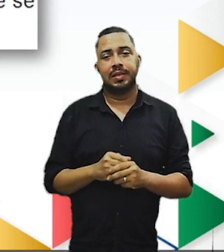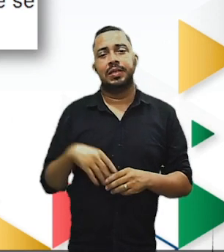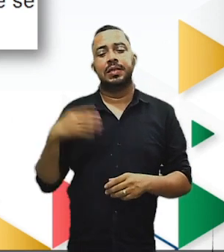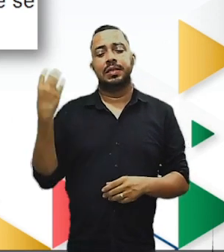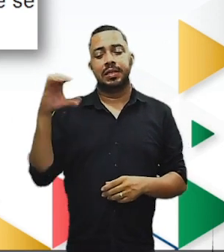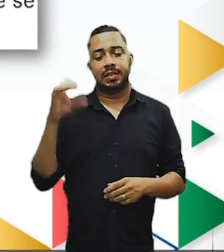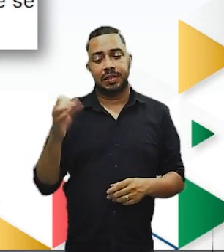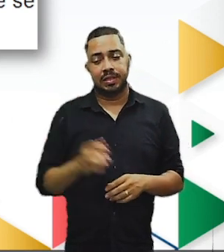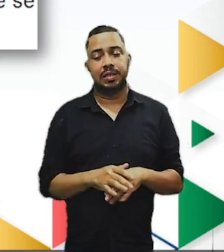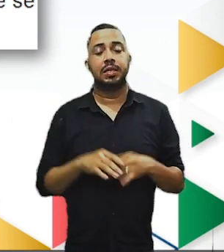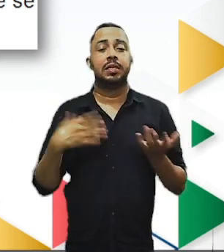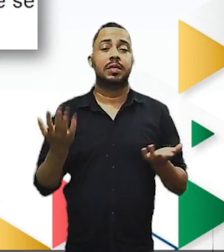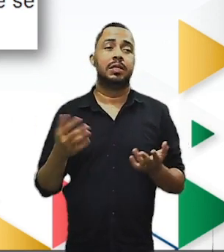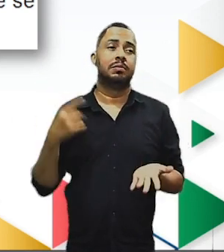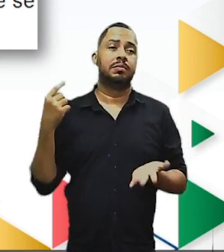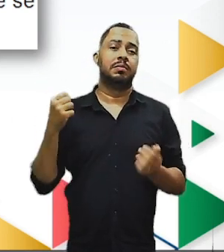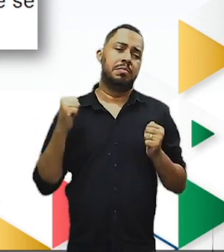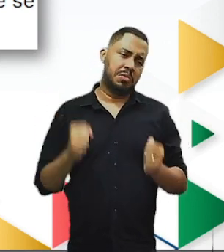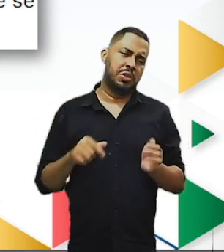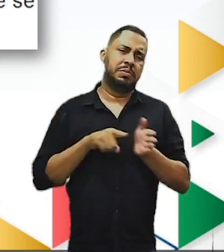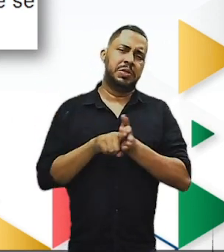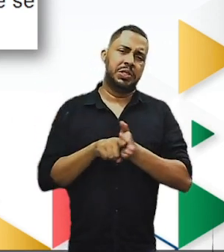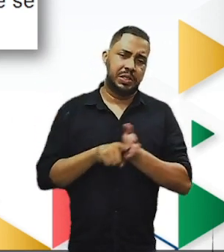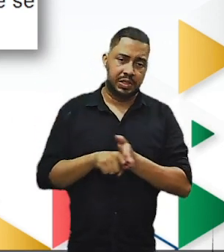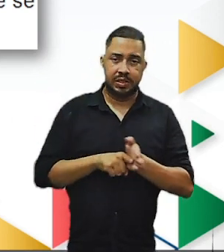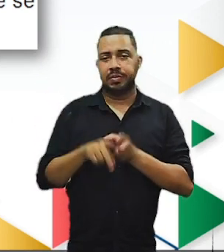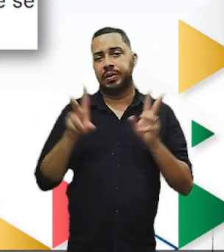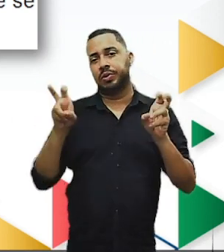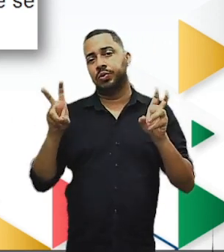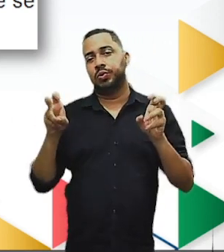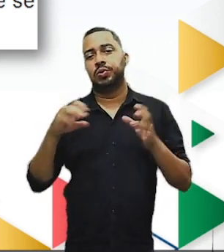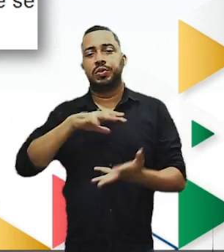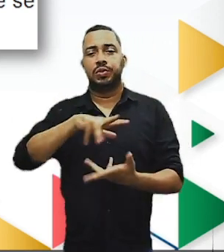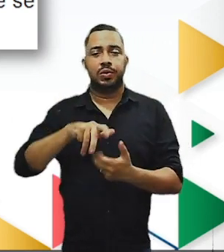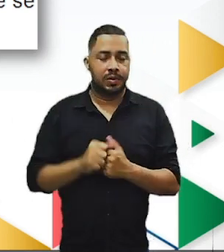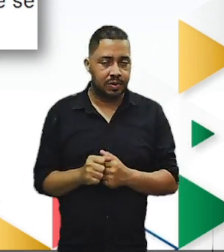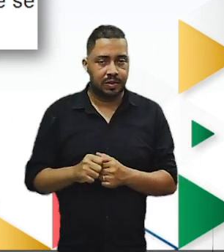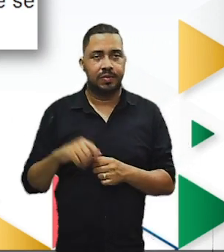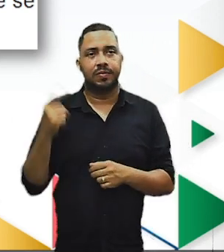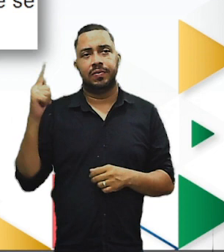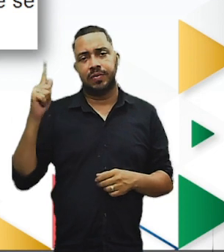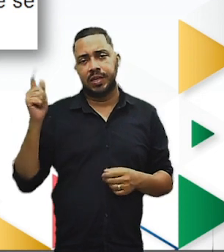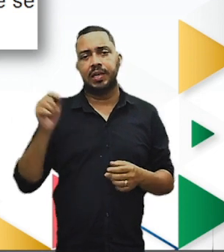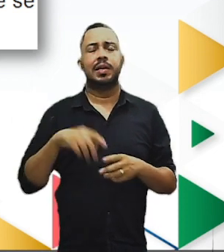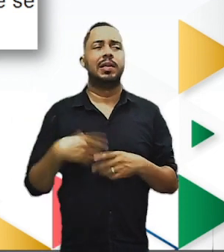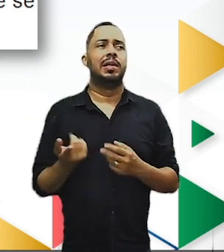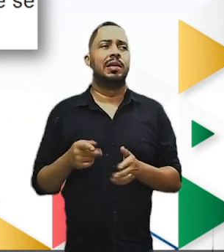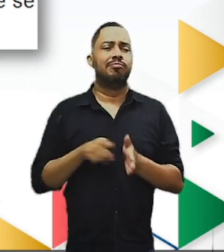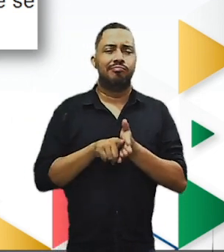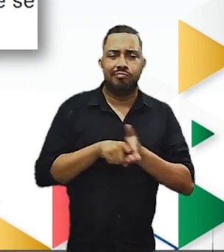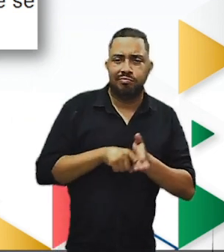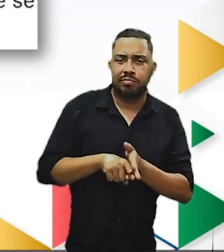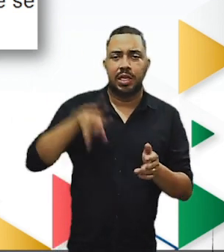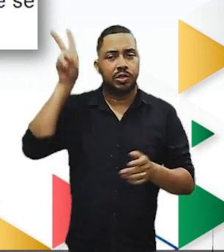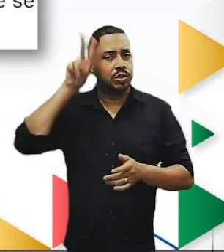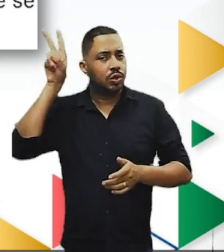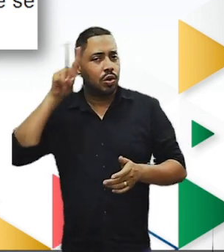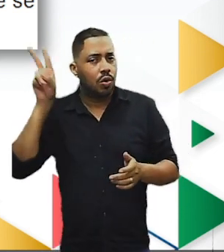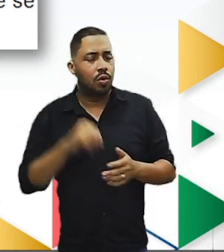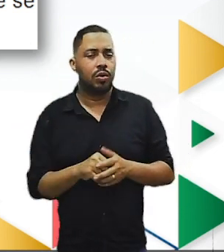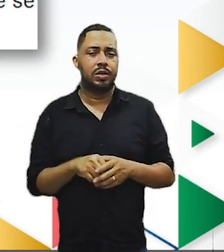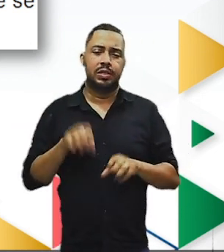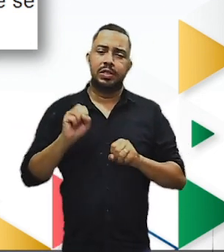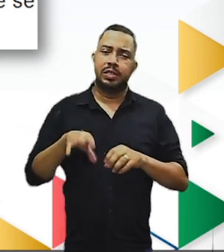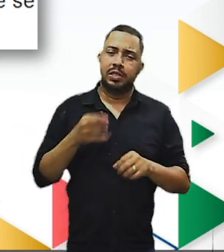Você pode justamente pesquisar um assunto da geografia, buscar dados da história, buscar dados do ensino